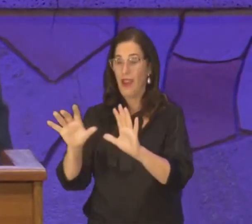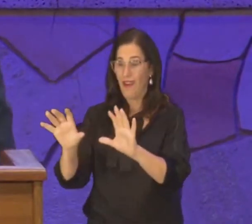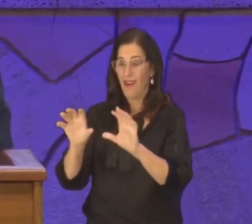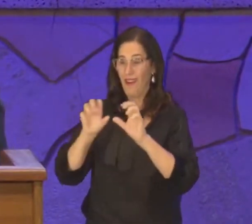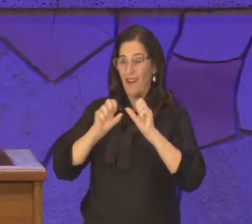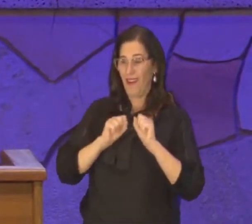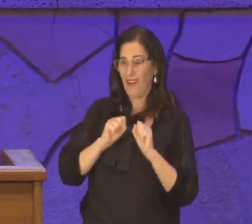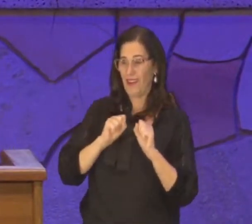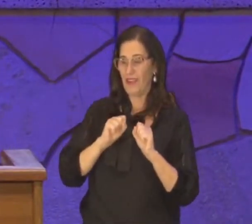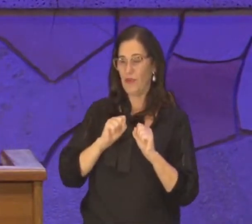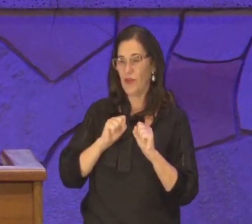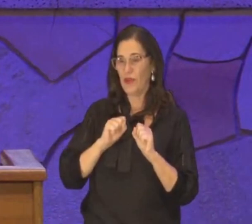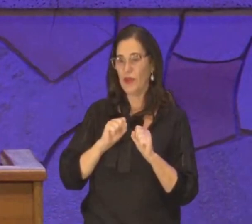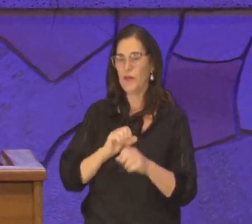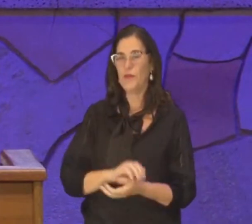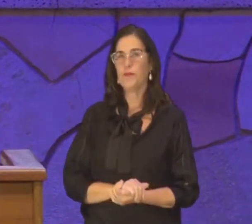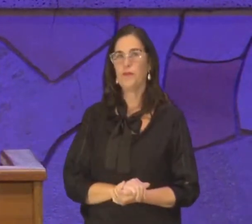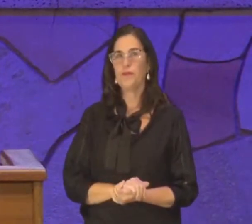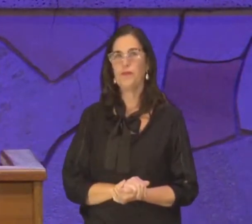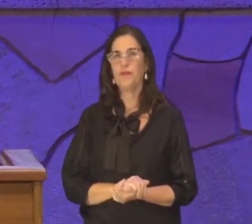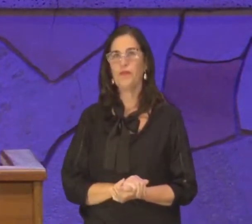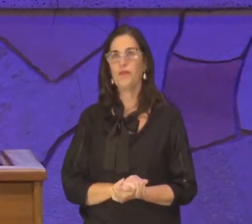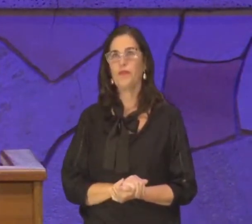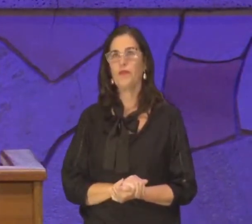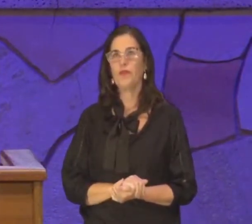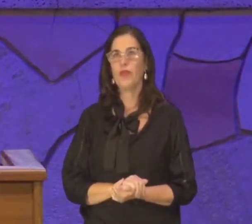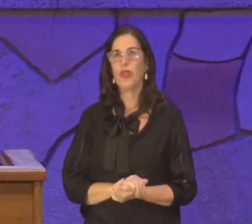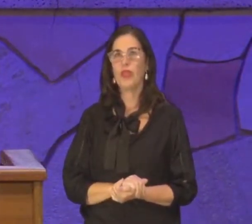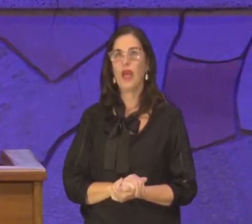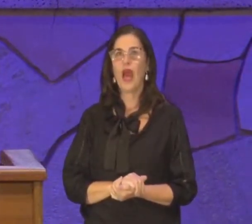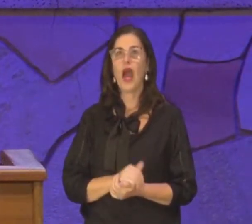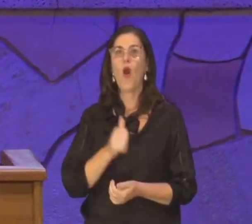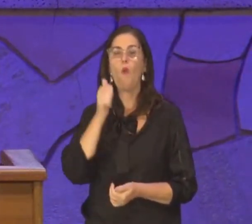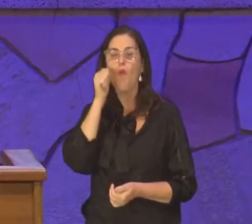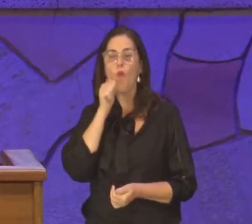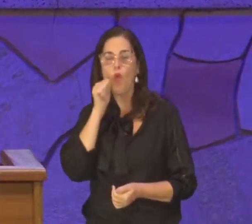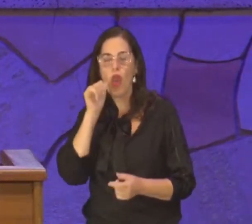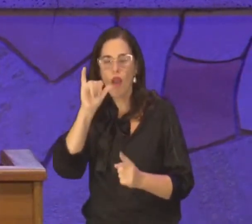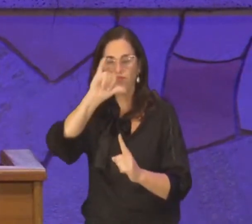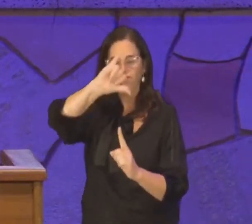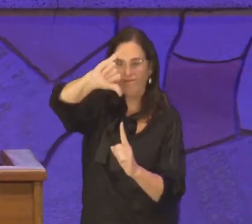recebeu, a partir daquelas mulheres, uma unção.